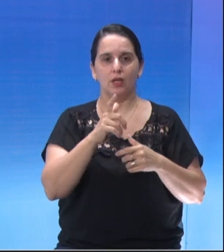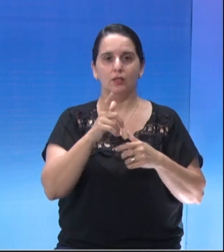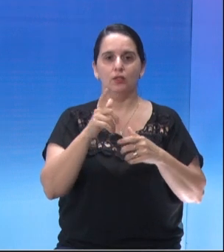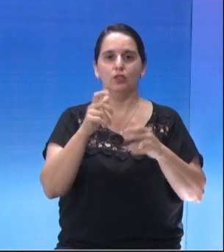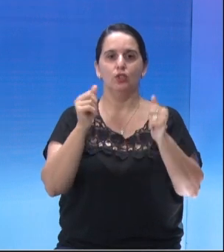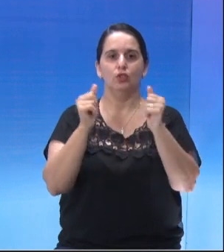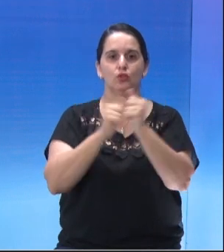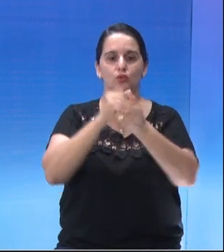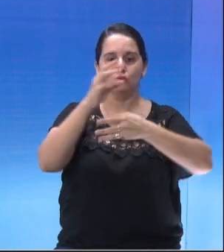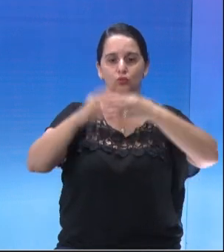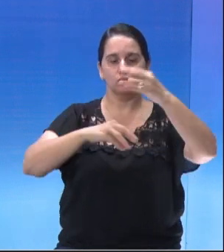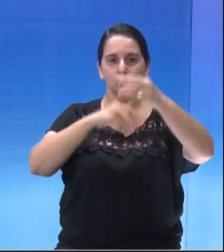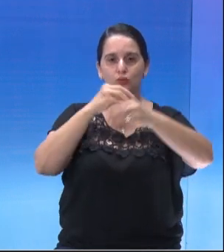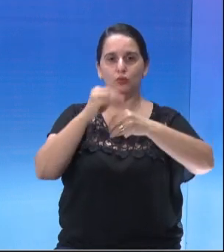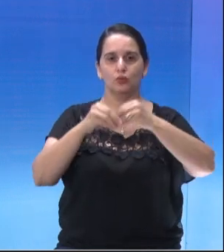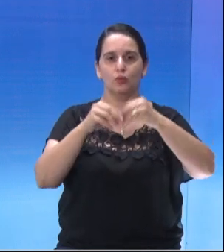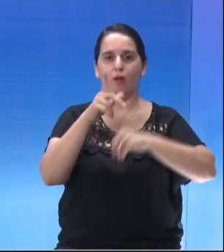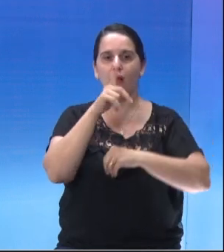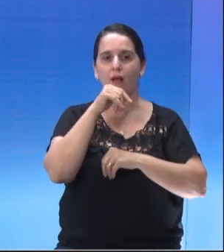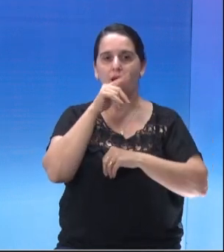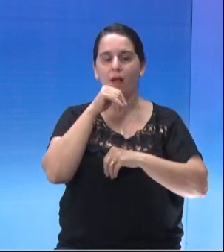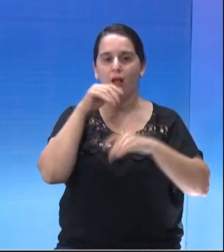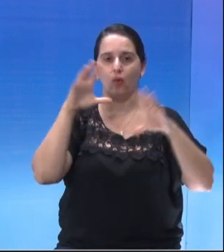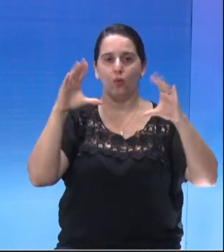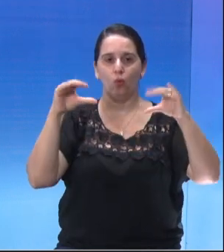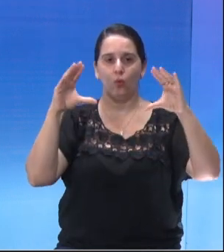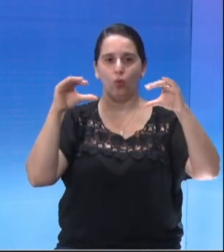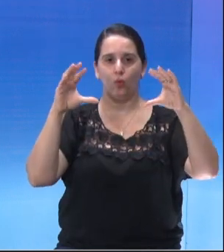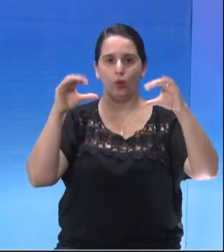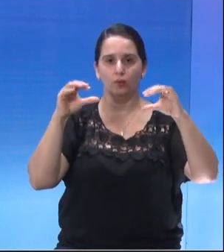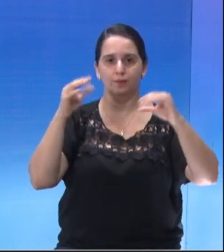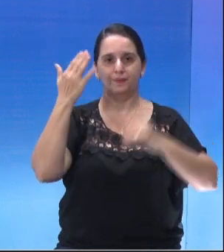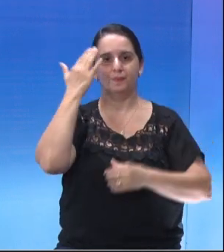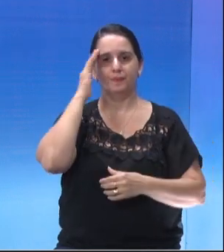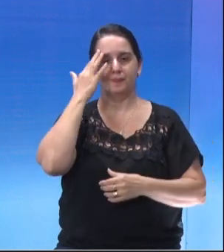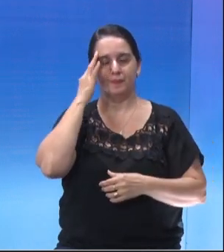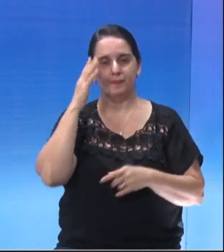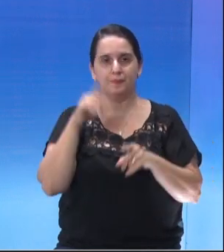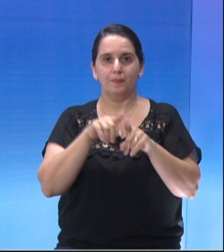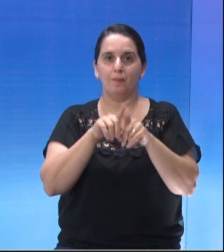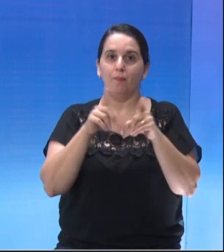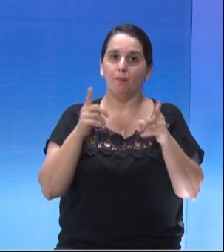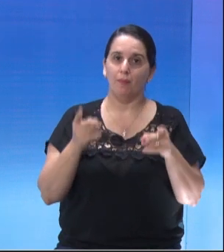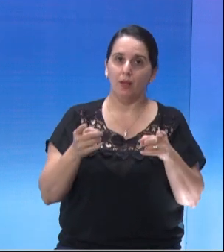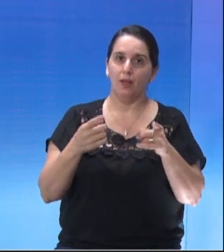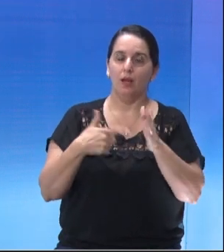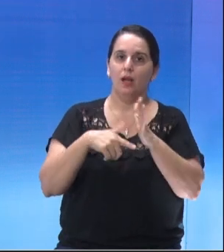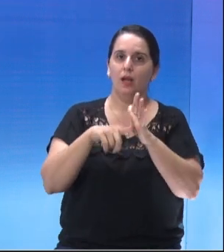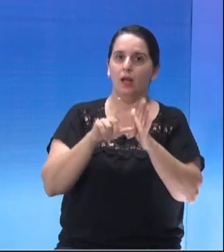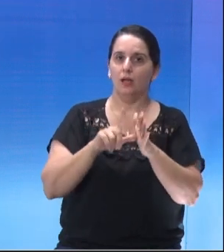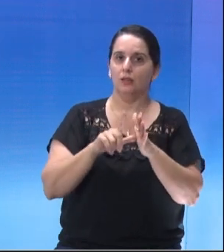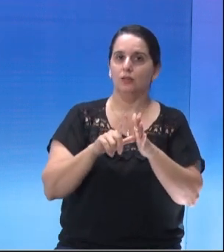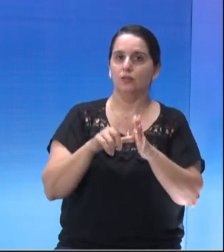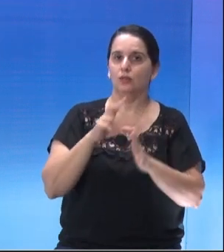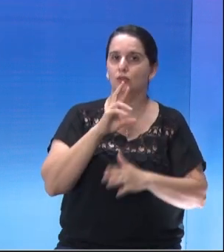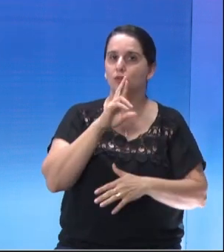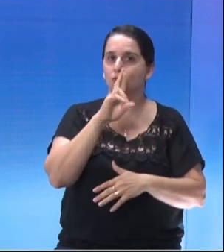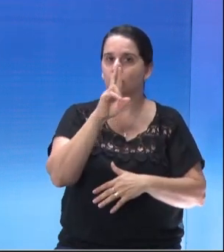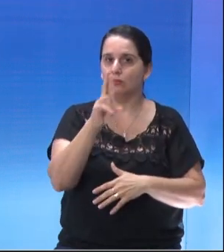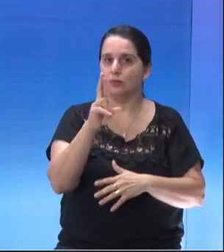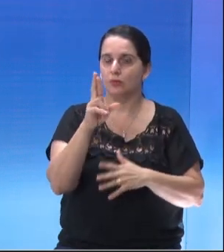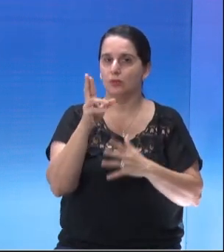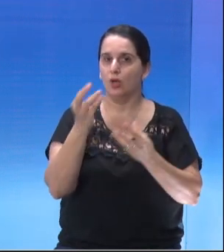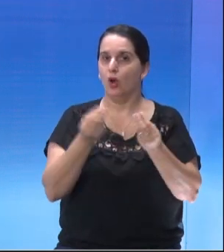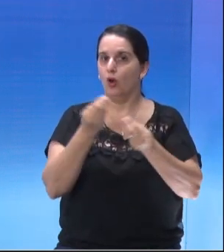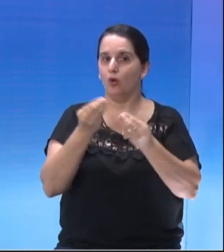essa molécula de vapor de água. E é isso que nós vamos tentar compreender. Porém, antes de tentarmos